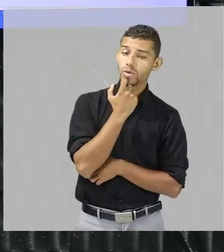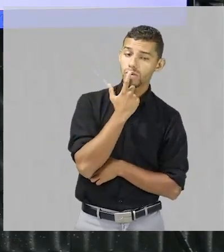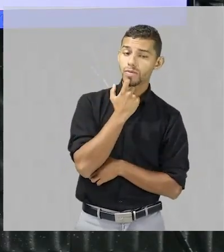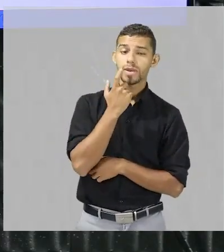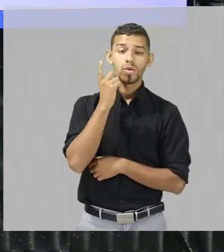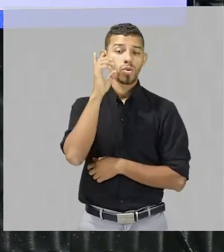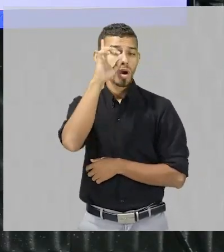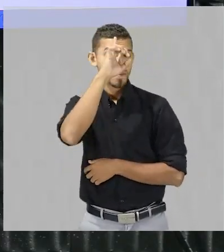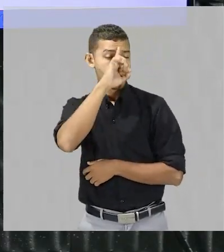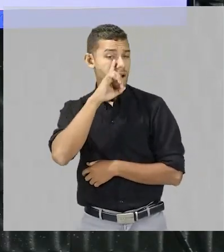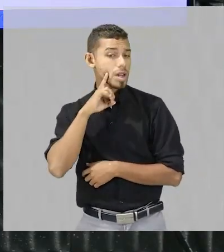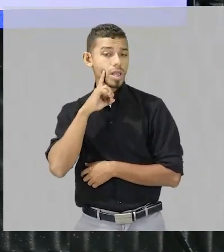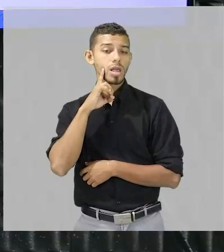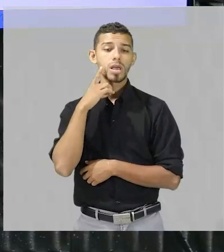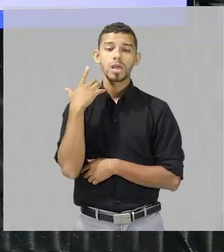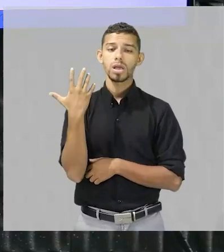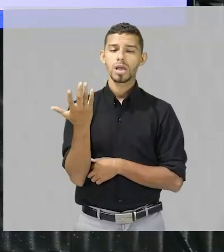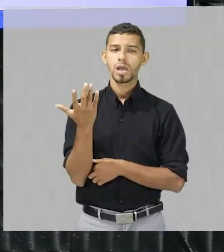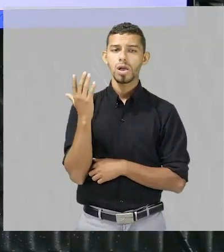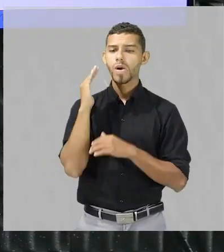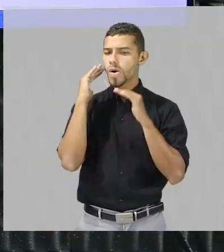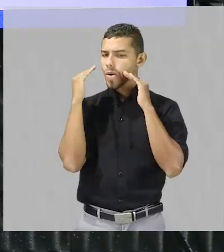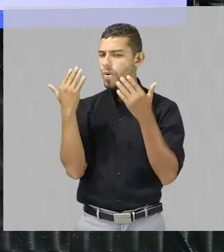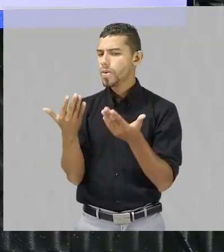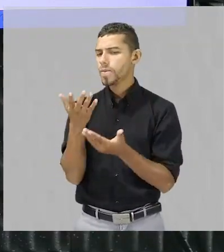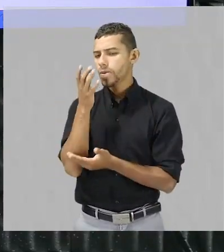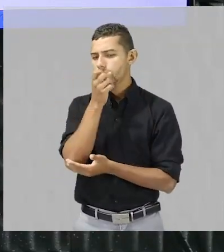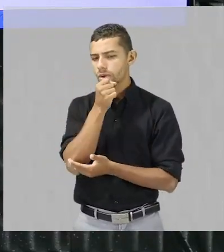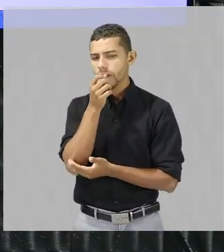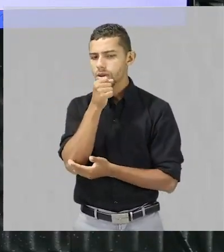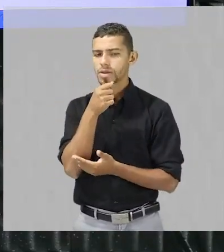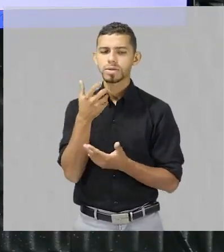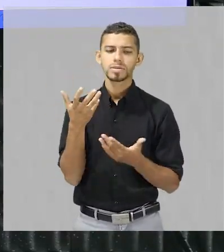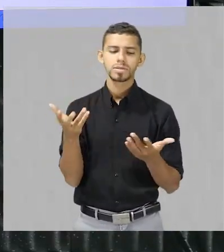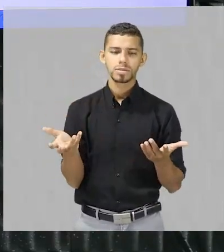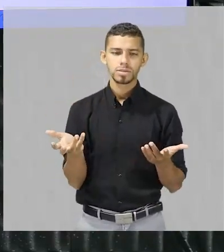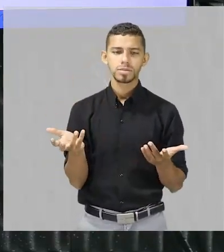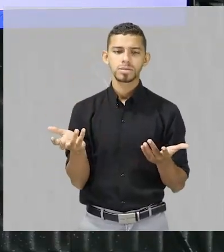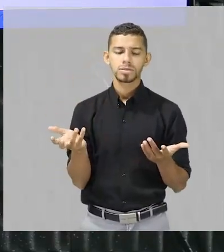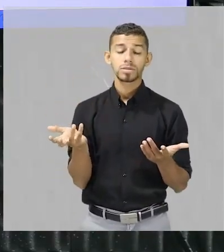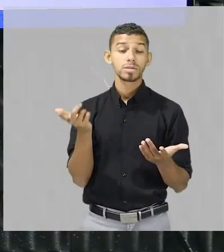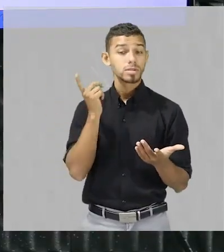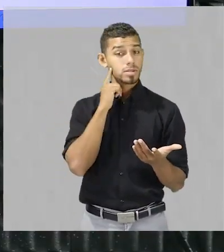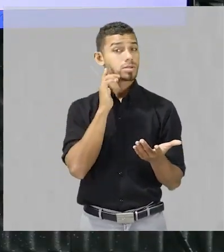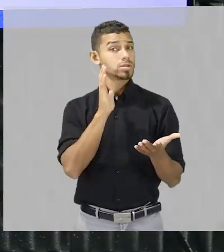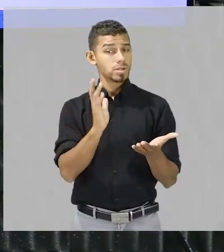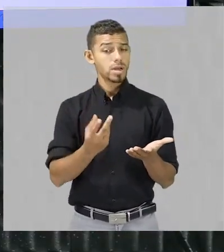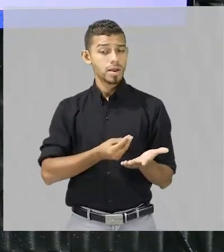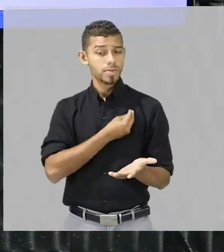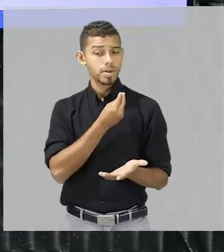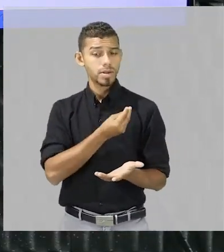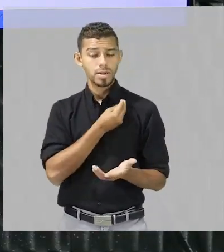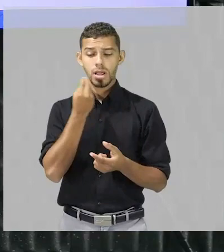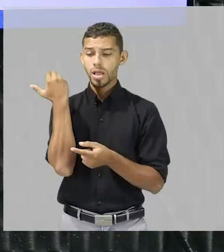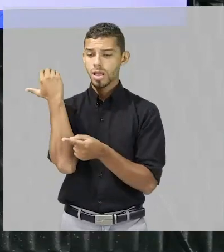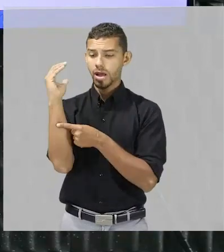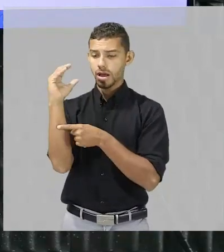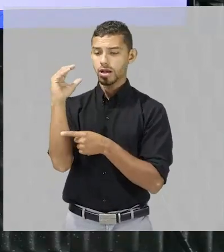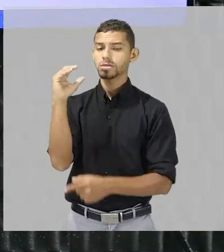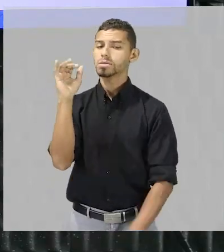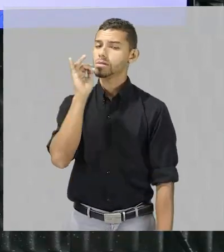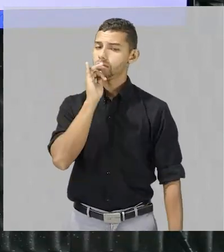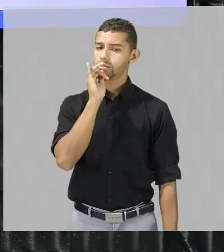um amarelo, ou uma cor mais voltada para o laranja, certo? Então, a presença de carbonos, ou